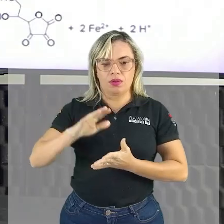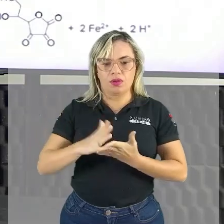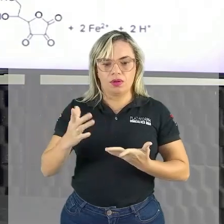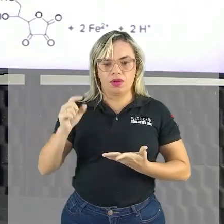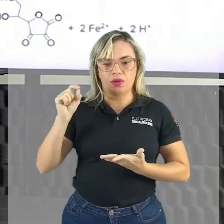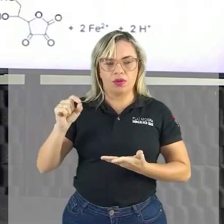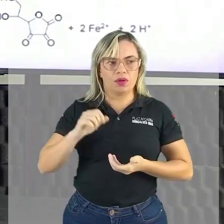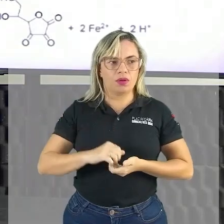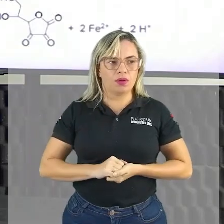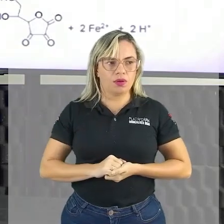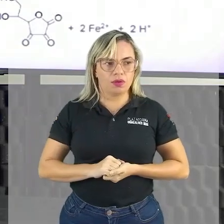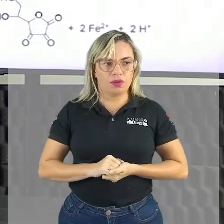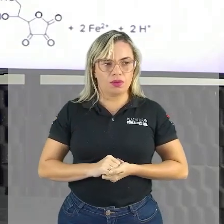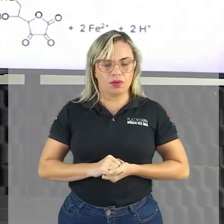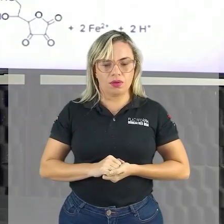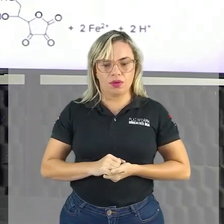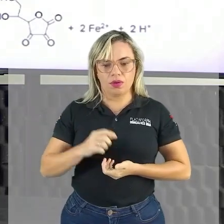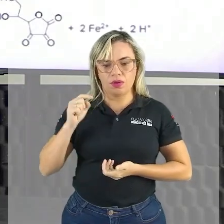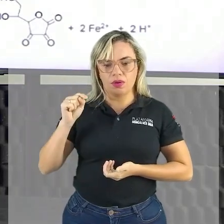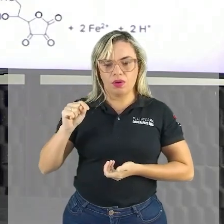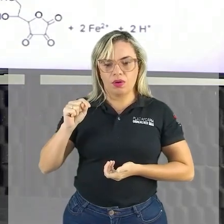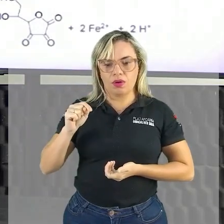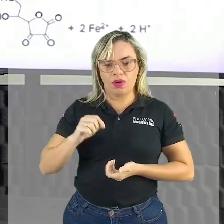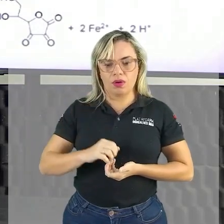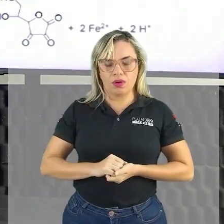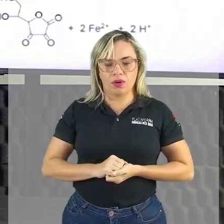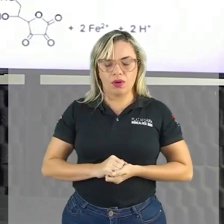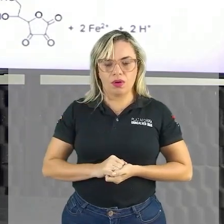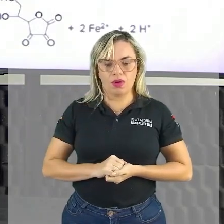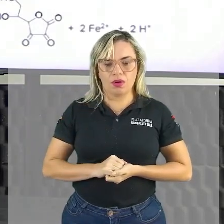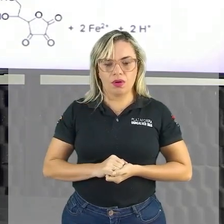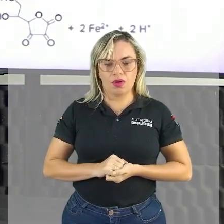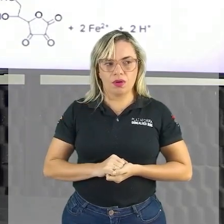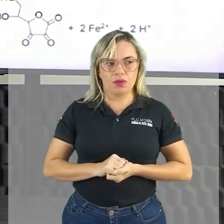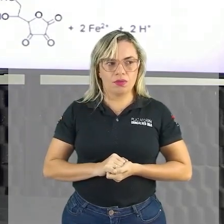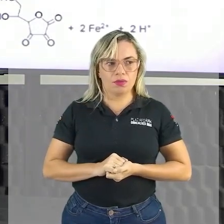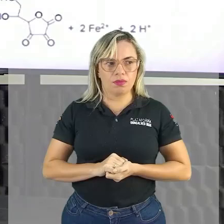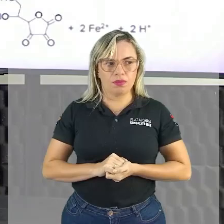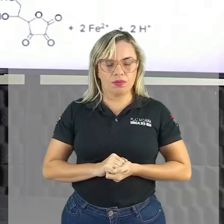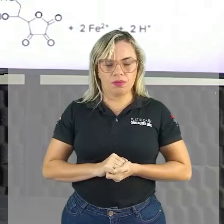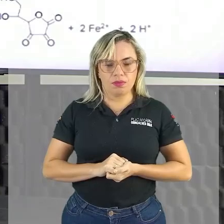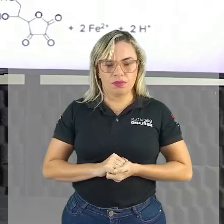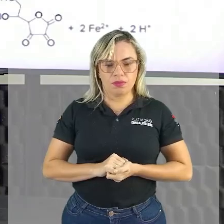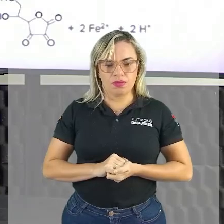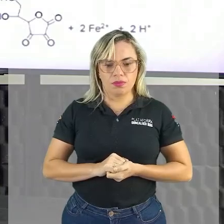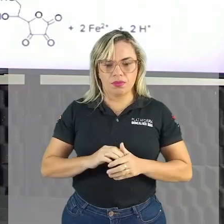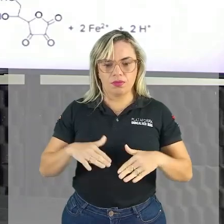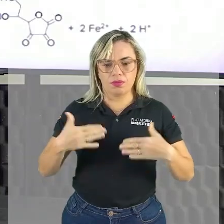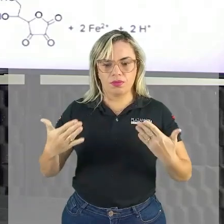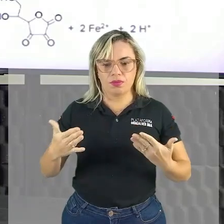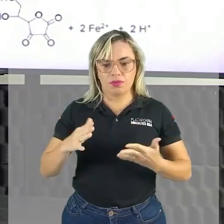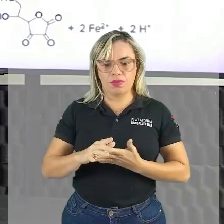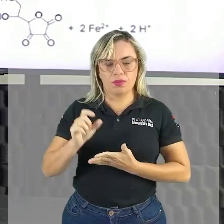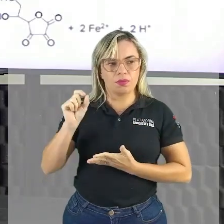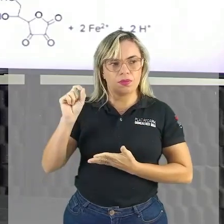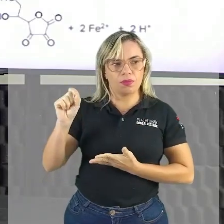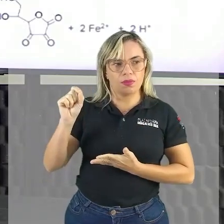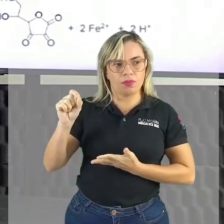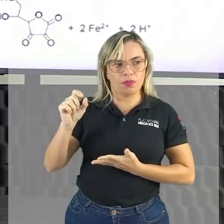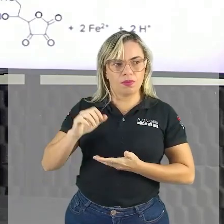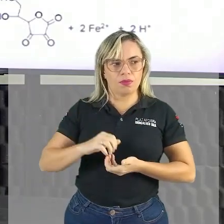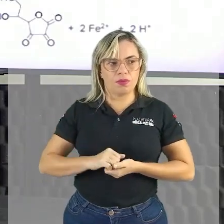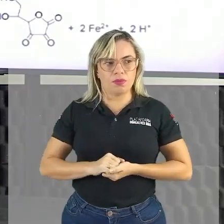3? O NOx, a carga. Tu percebe que o ferro, a carga dele indo de 2